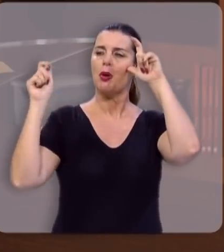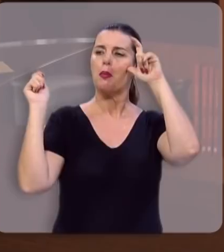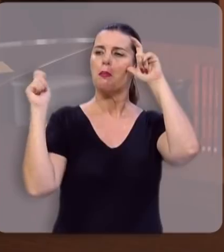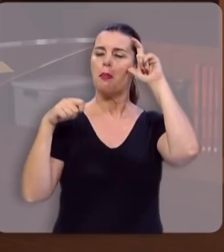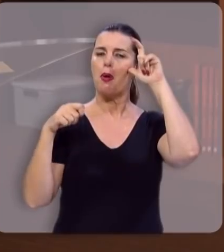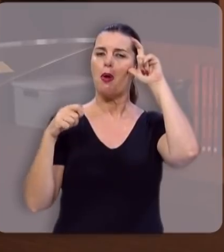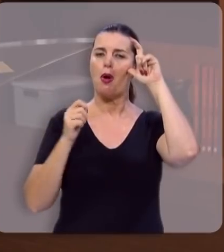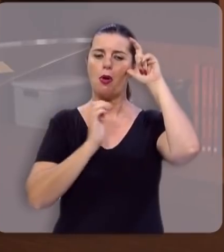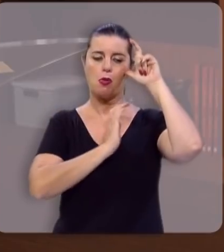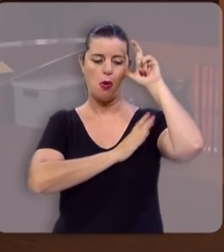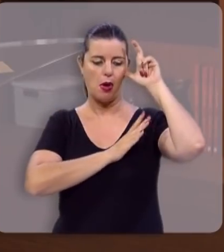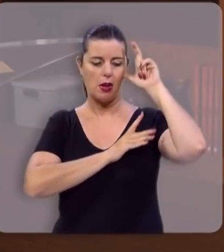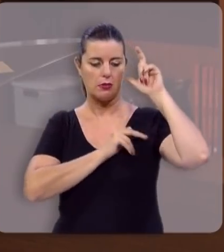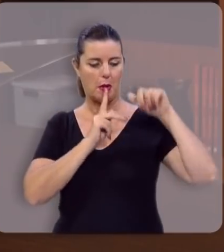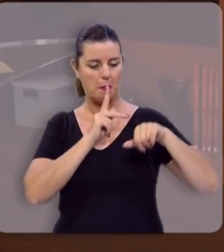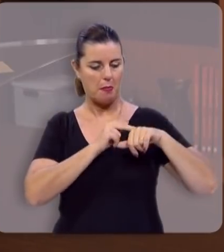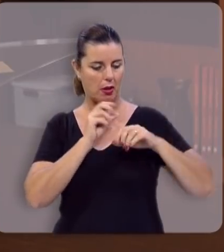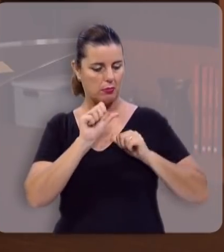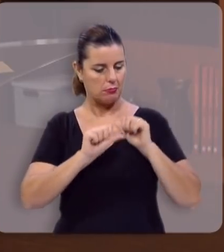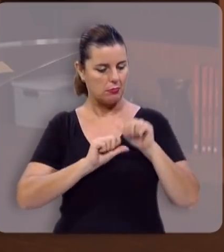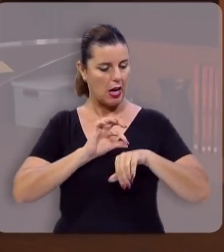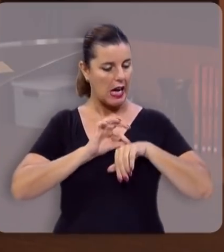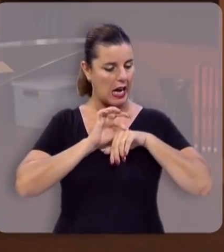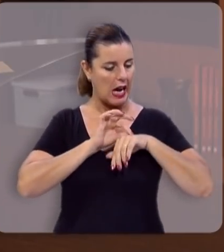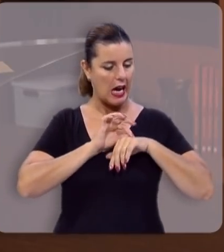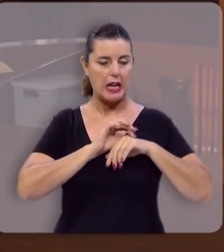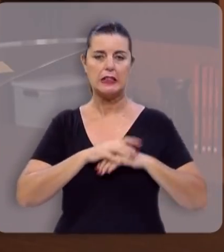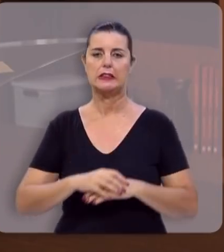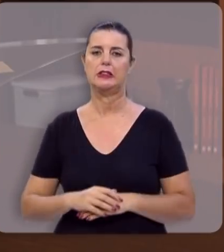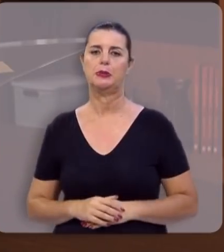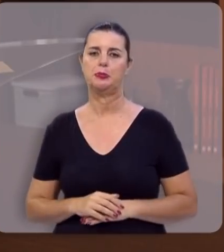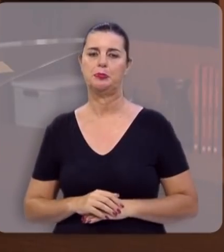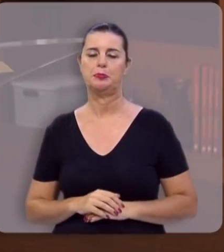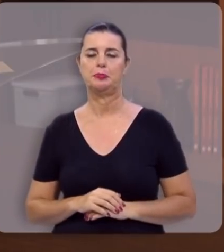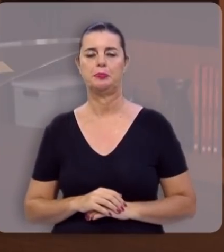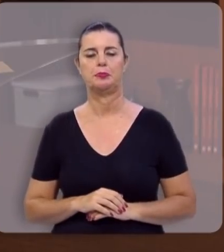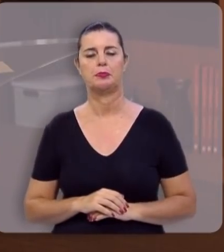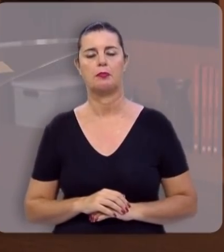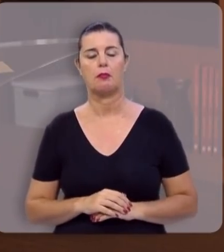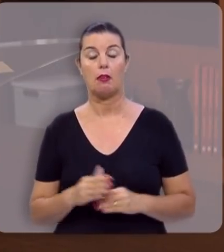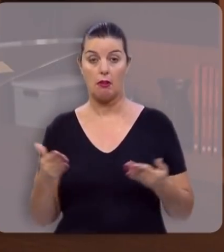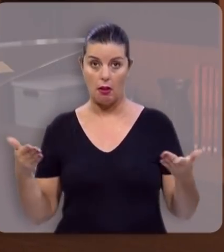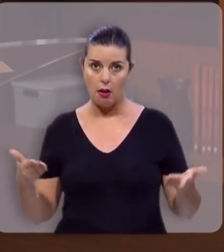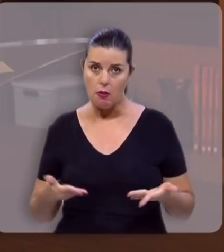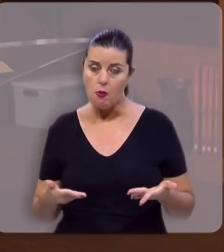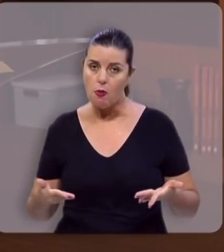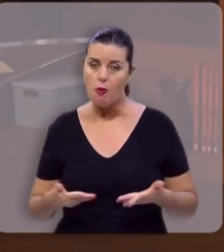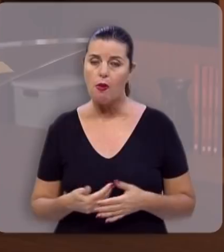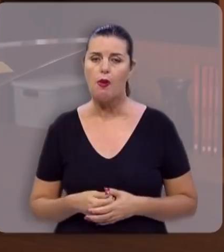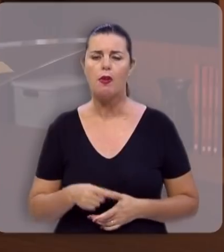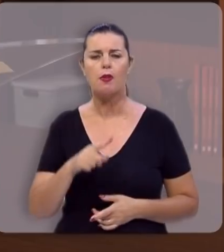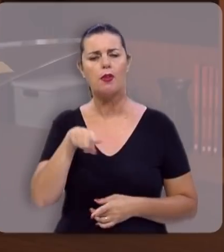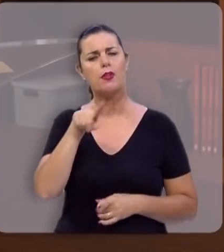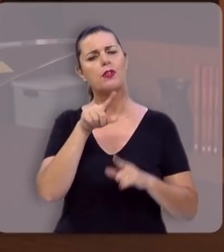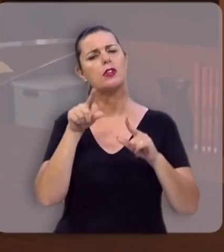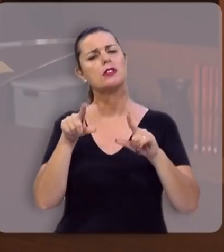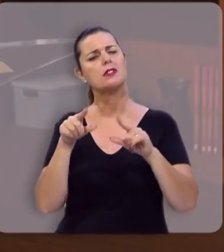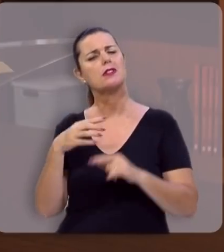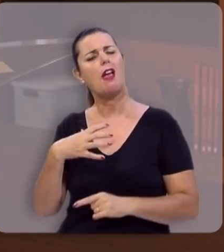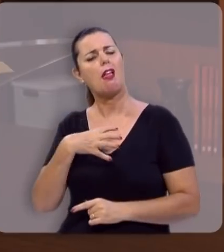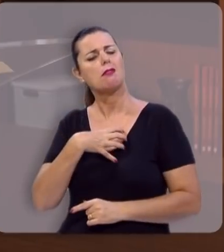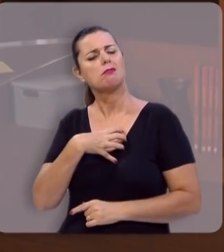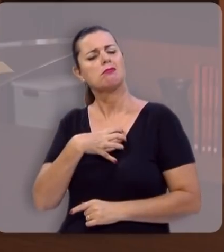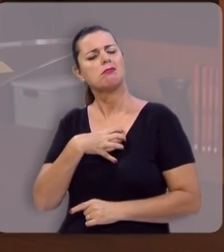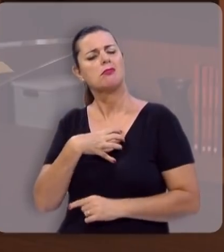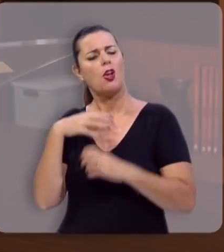seu coração de pedra e lhe dá um coração de carne. E agora você escuta o